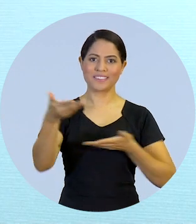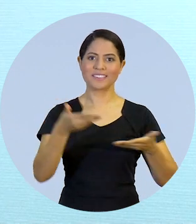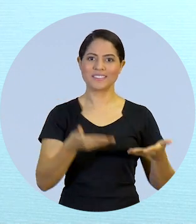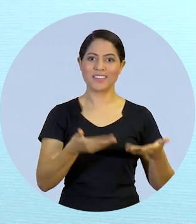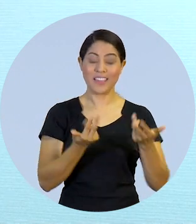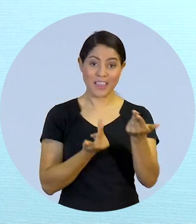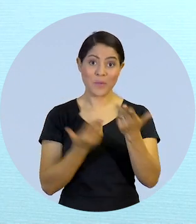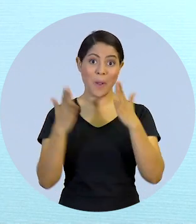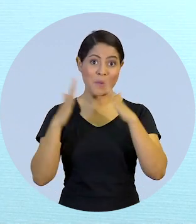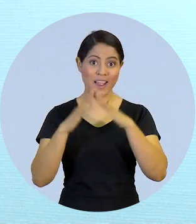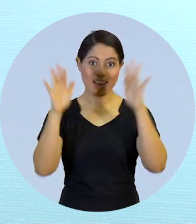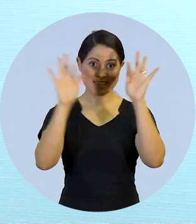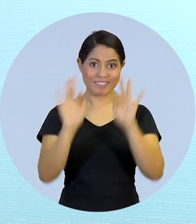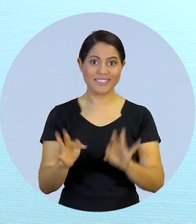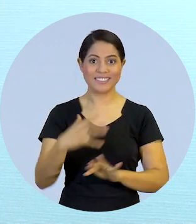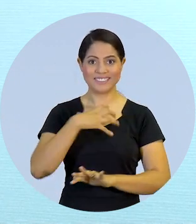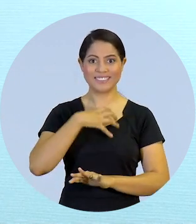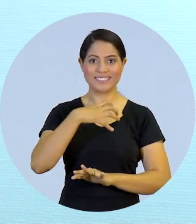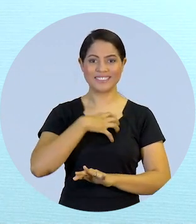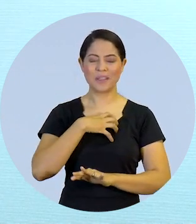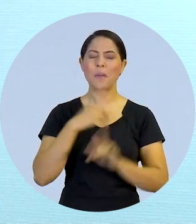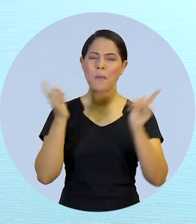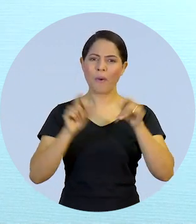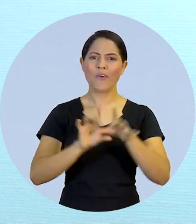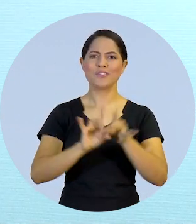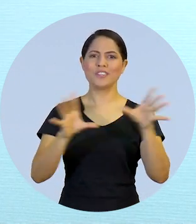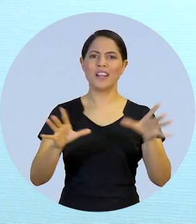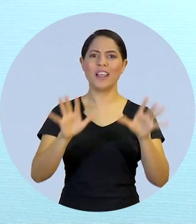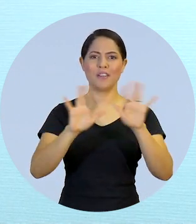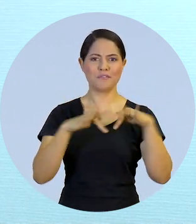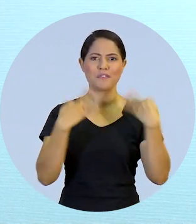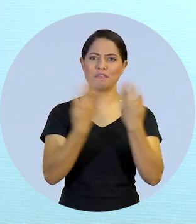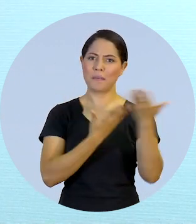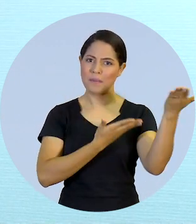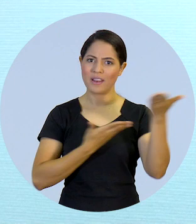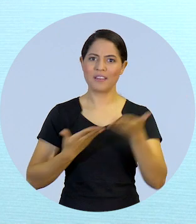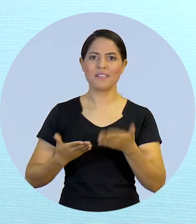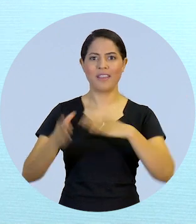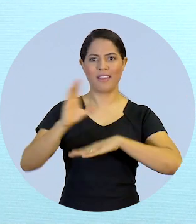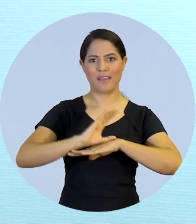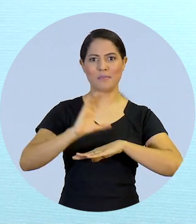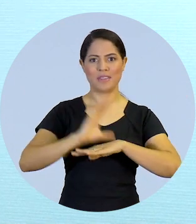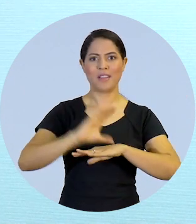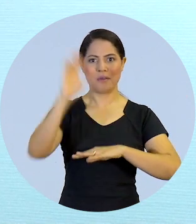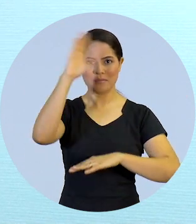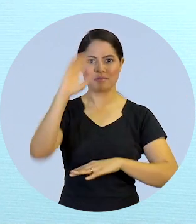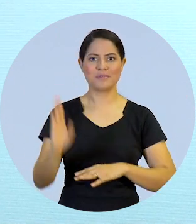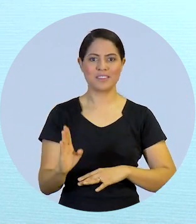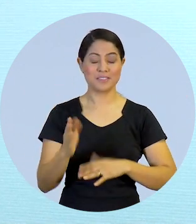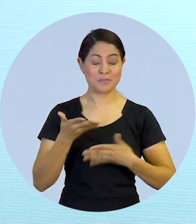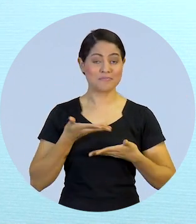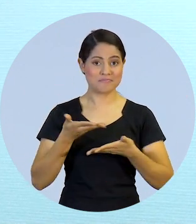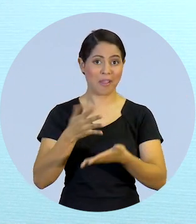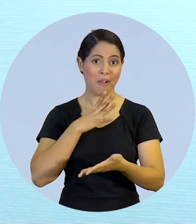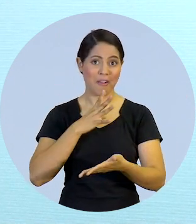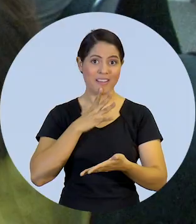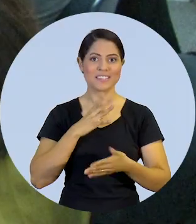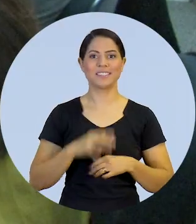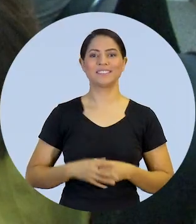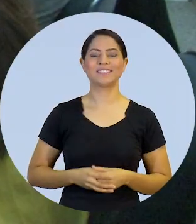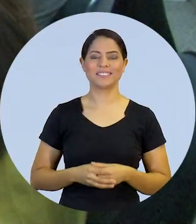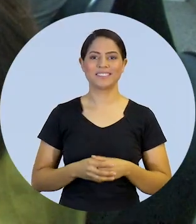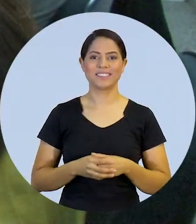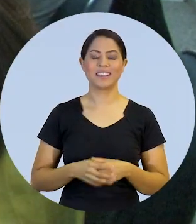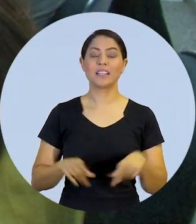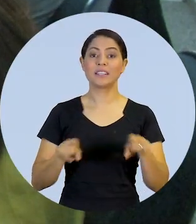Federal, inclusive possam trazer suas famílias para conhecer a capital do país e tenham certeza que vocês não vão se arrepender de participar desse evento.